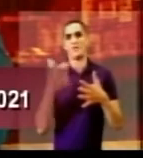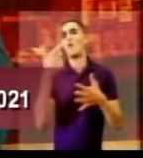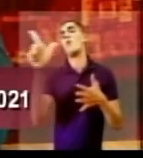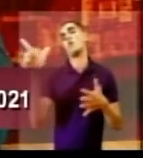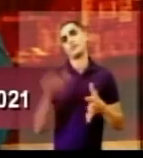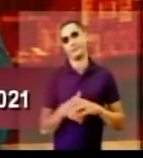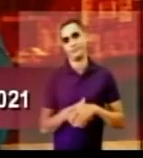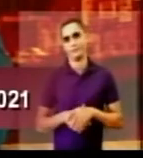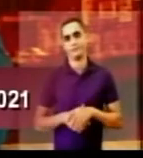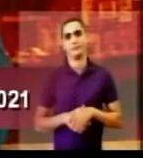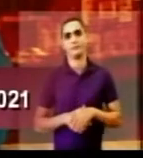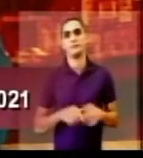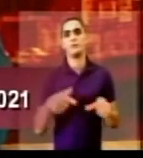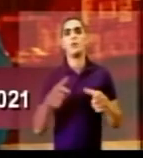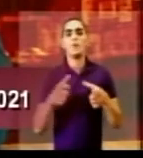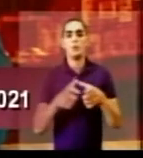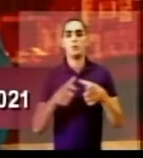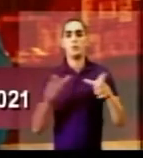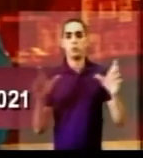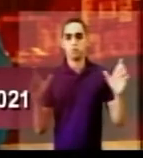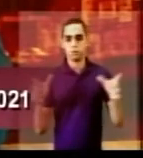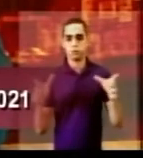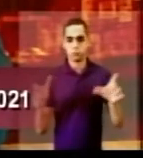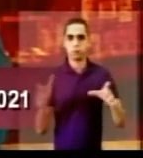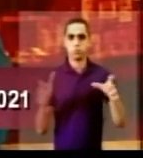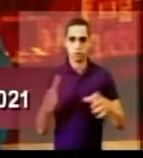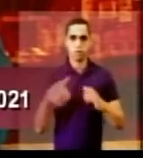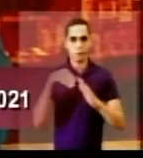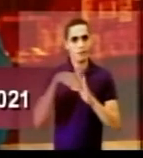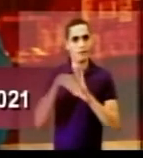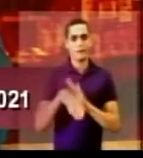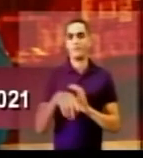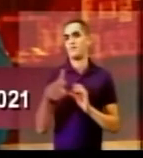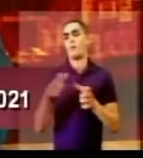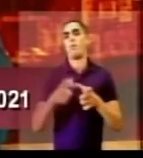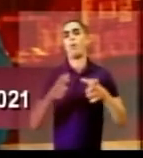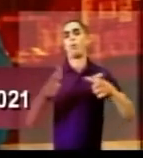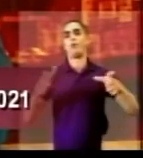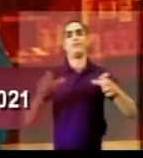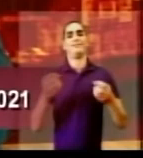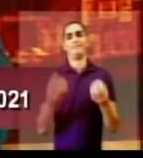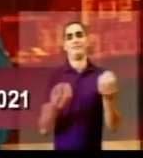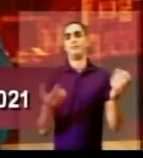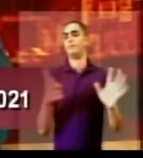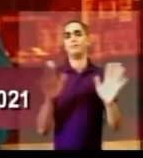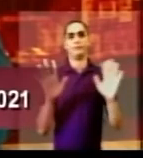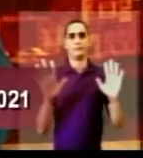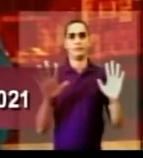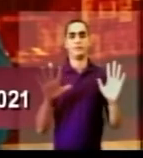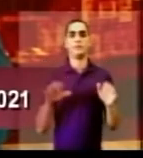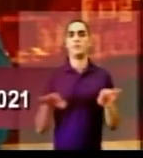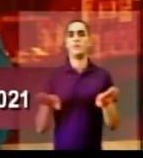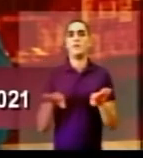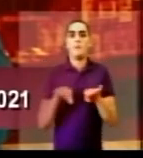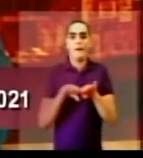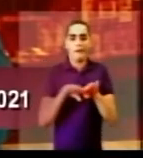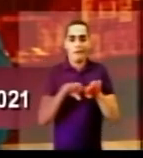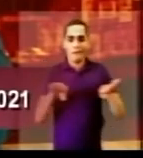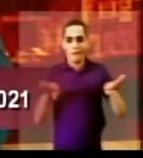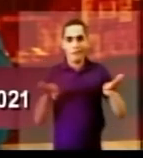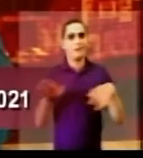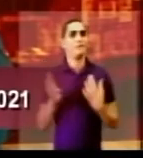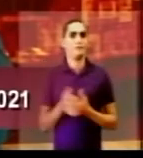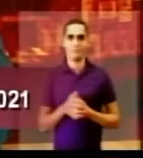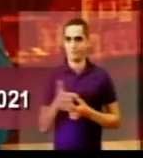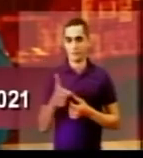vocês viram, estão caindo bastante, não houve aumento. E nem estabilidade, está caindo.